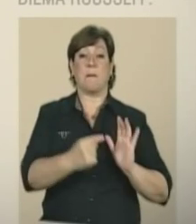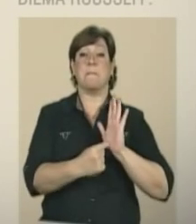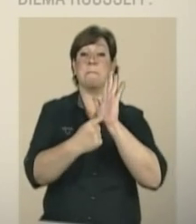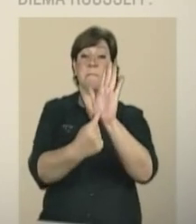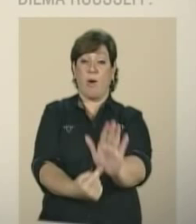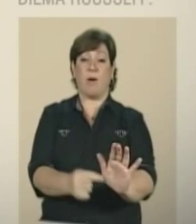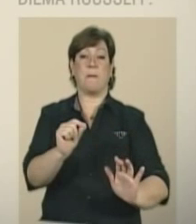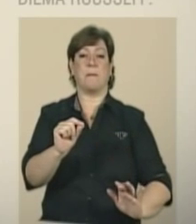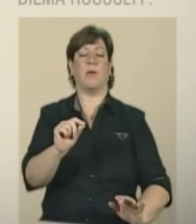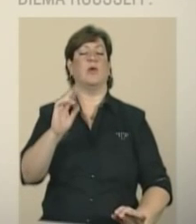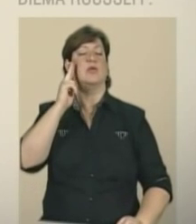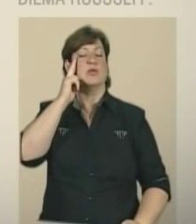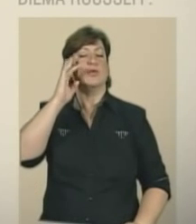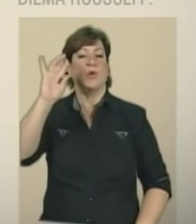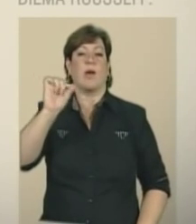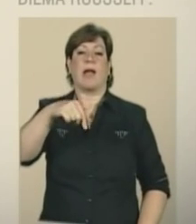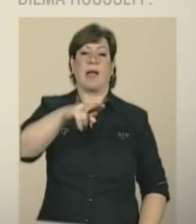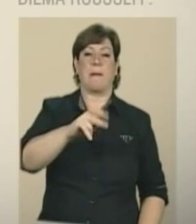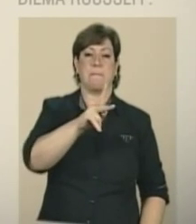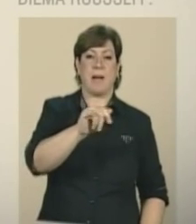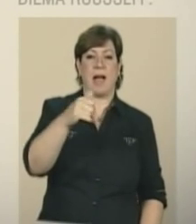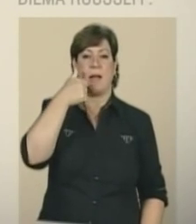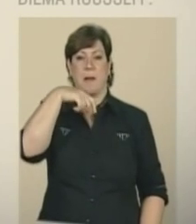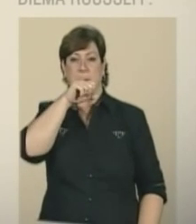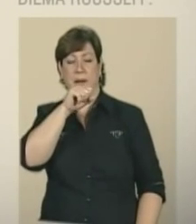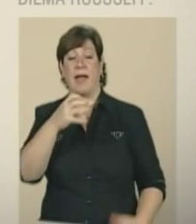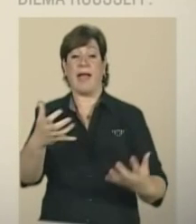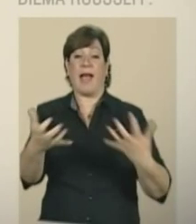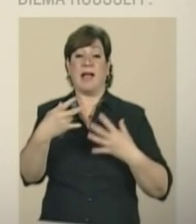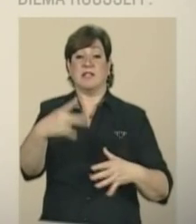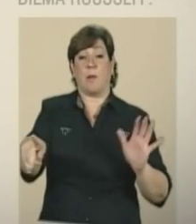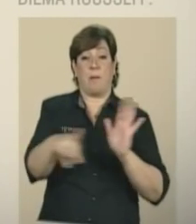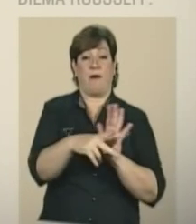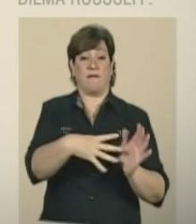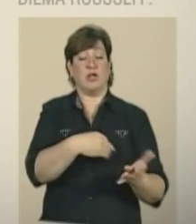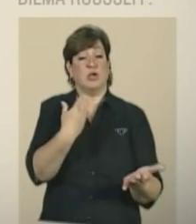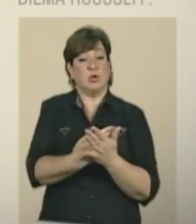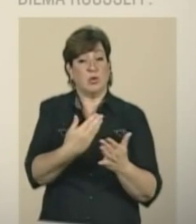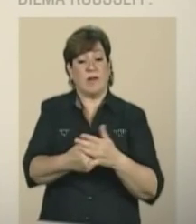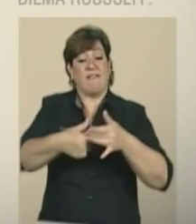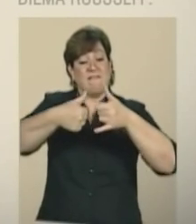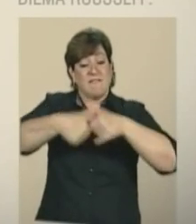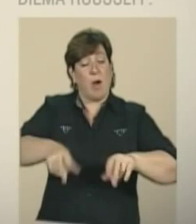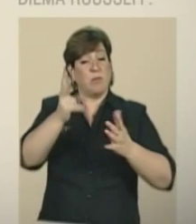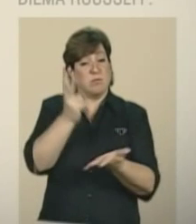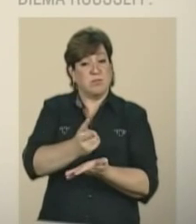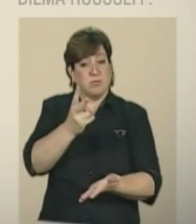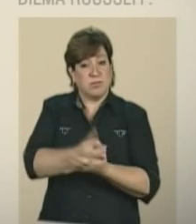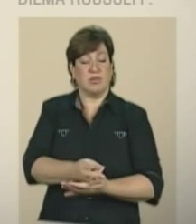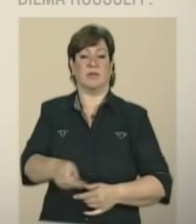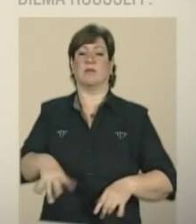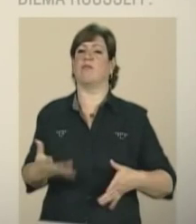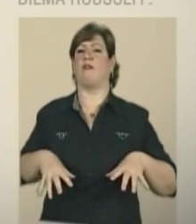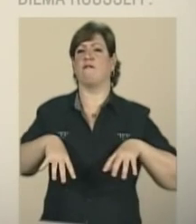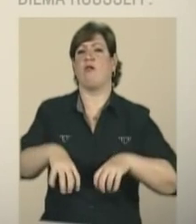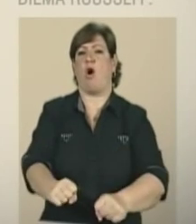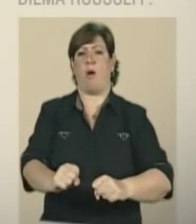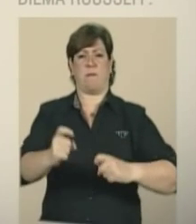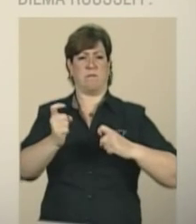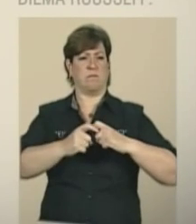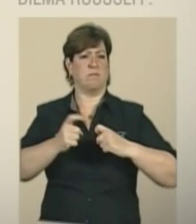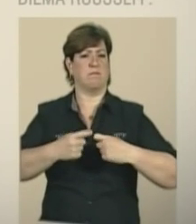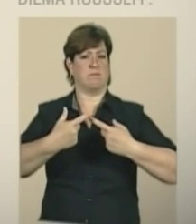bem os sonhos de quem é pai e mãe e vive no campo quer que o seu filho estude que ele se transforme num agrônomo num